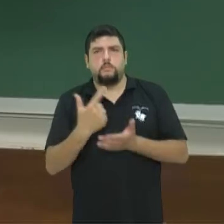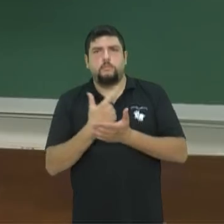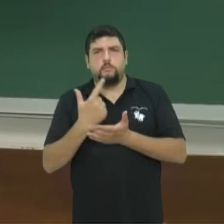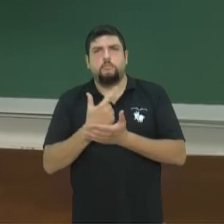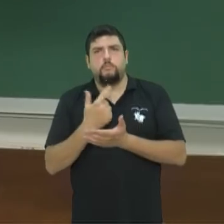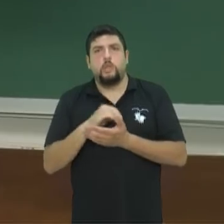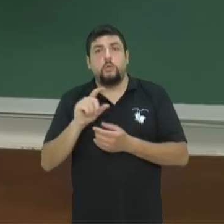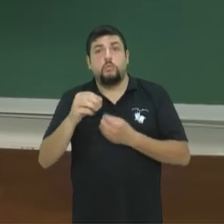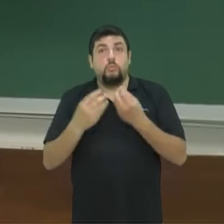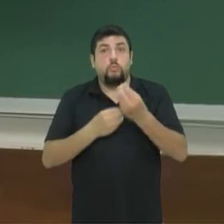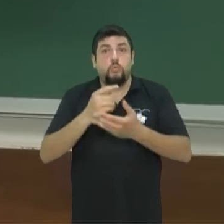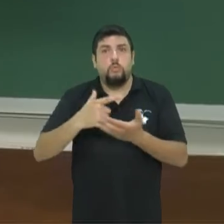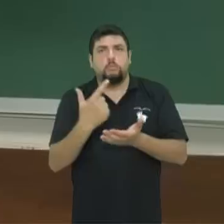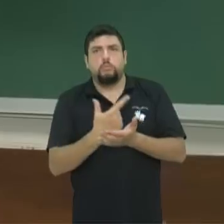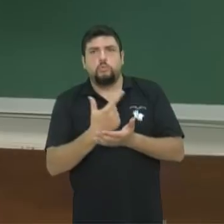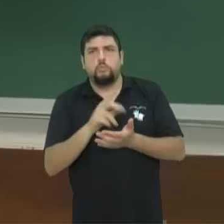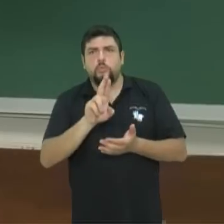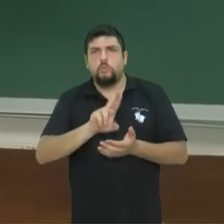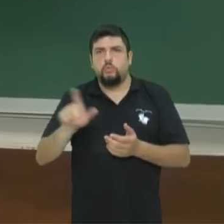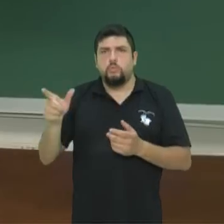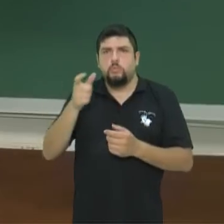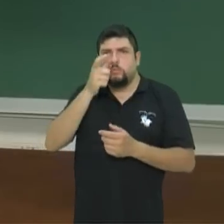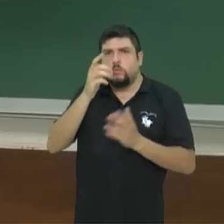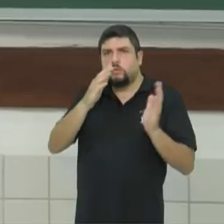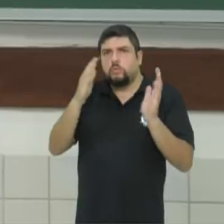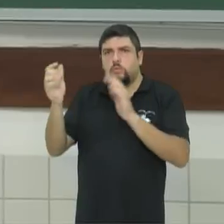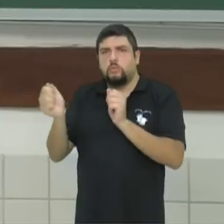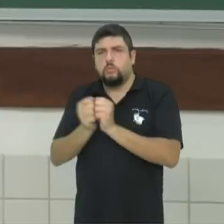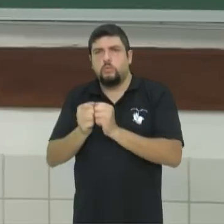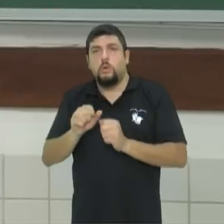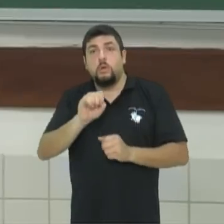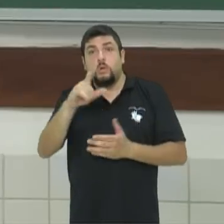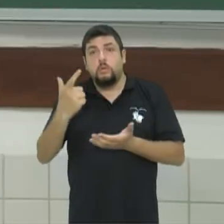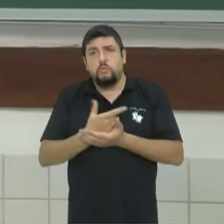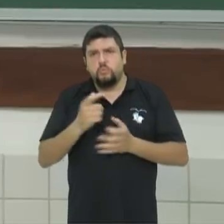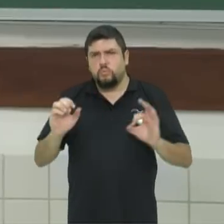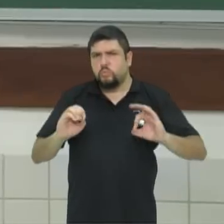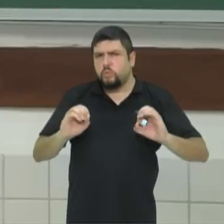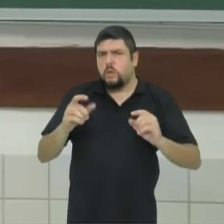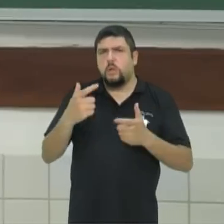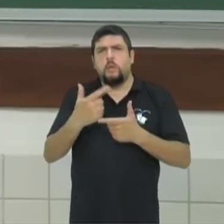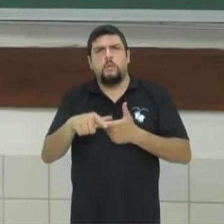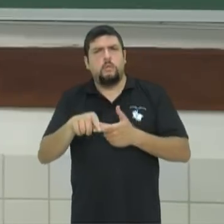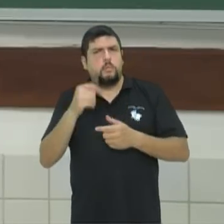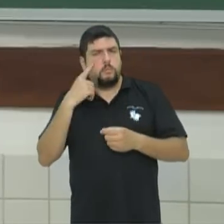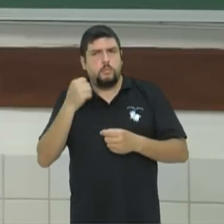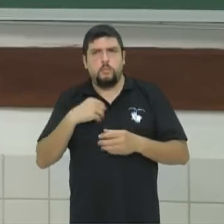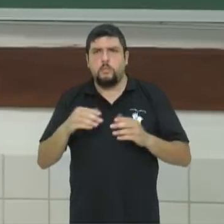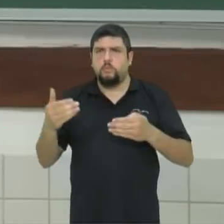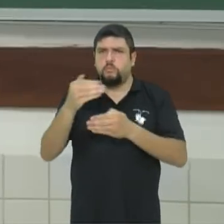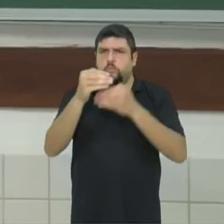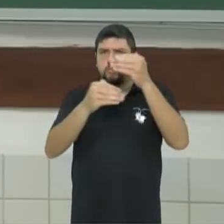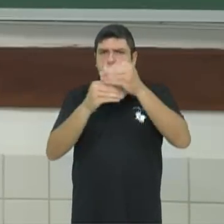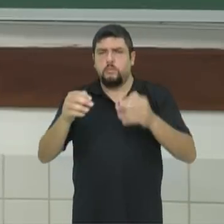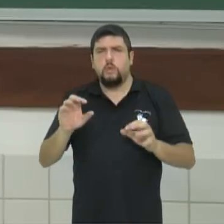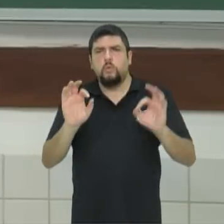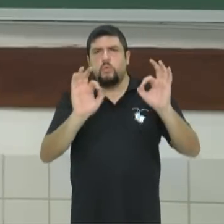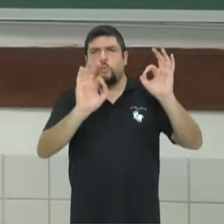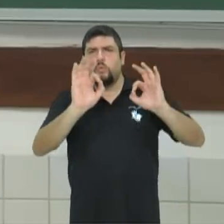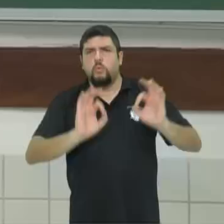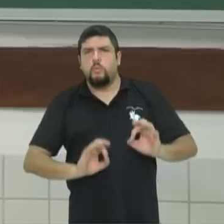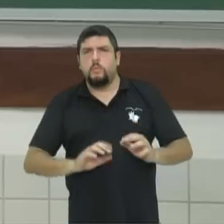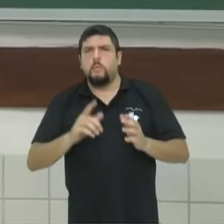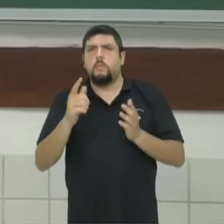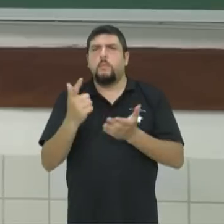fazendo acompanhamento das aulas utilizando os livros. Quem não tem os livros, não tem problema. Eu sempre trago para vocês aqui as imagens também, não só